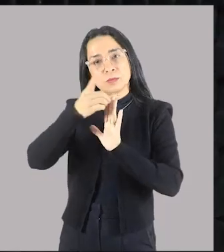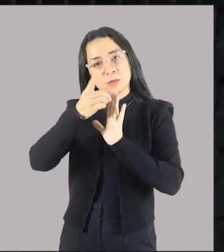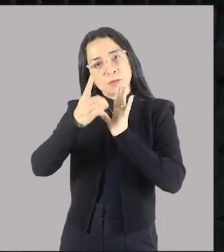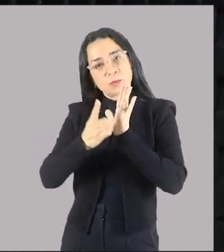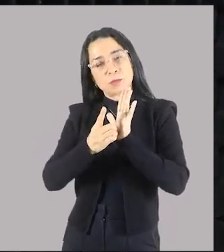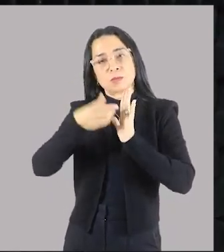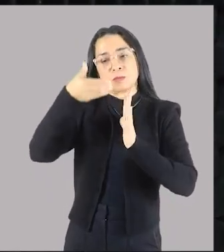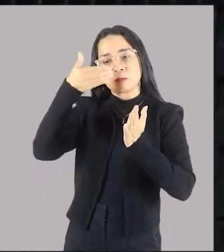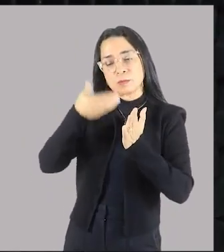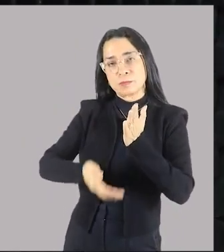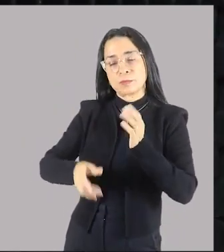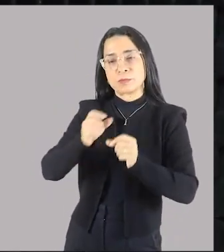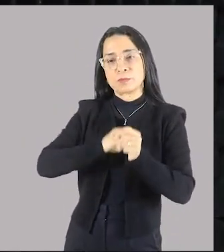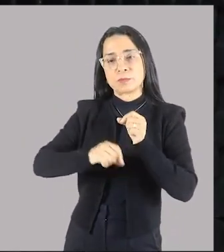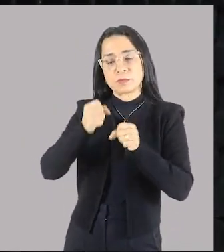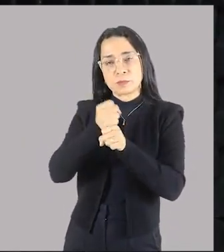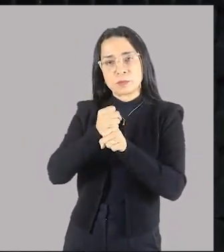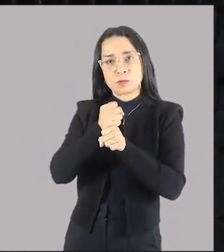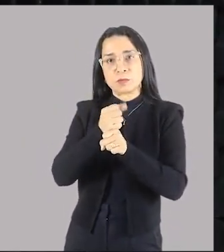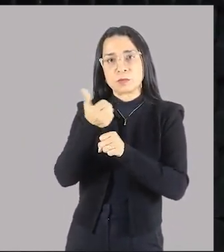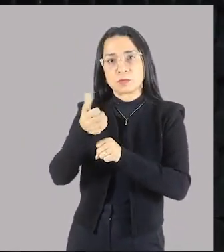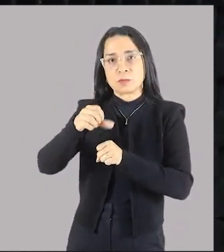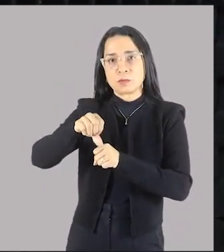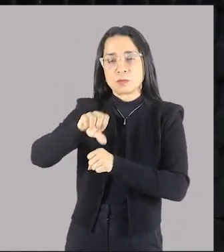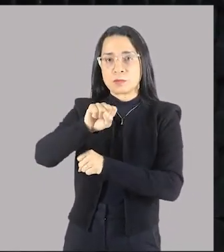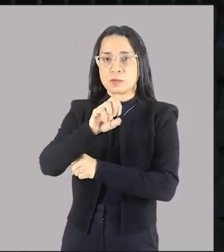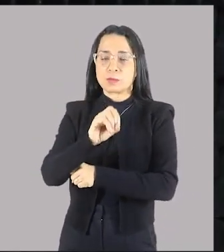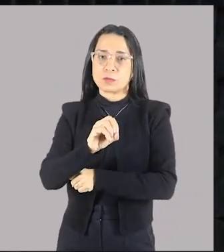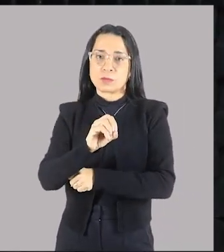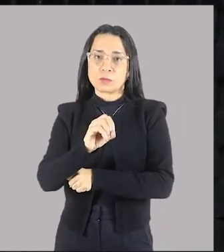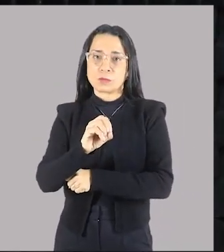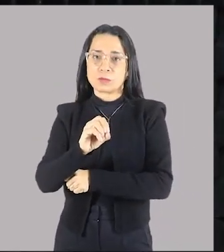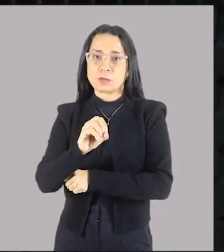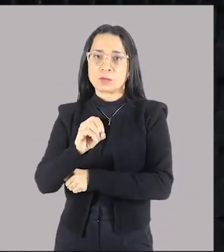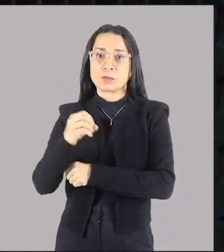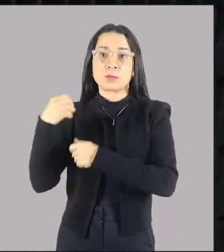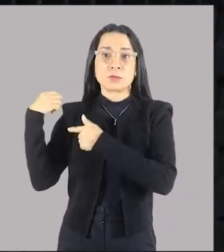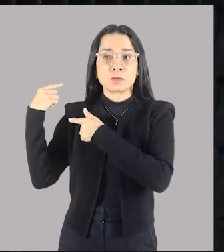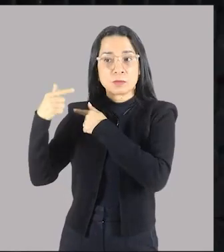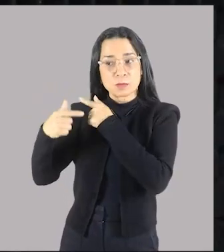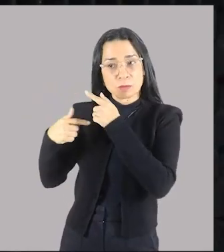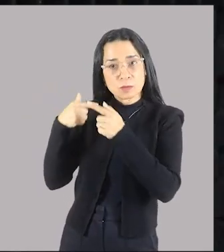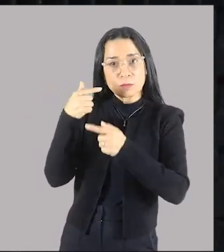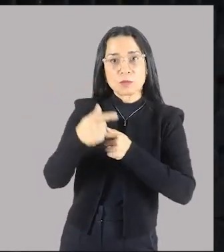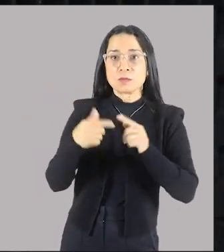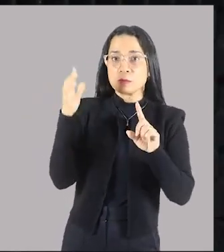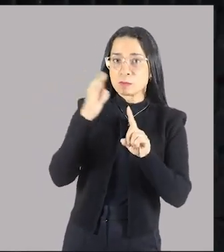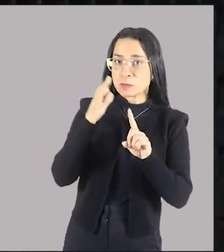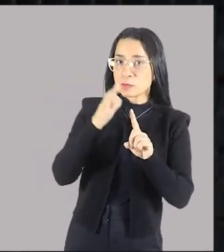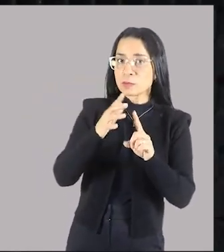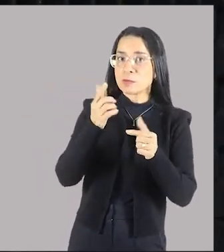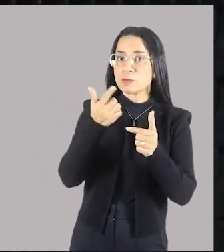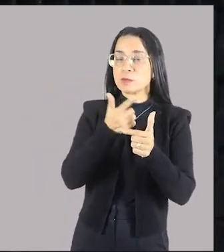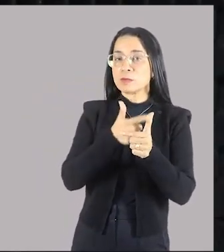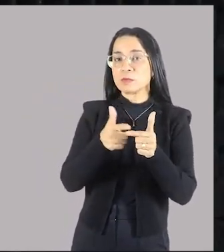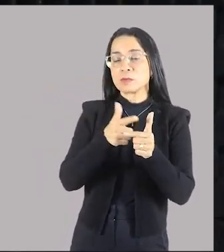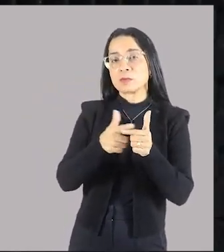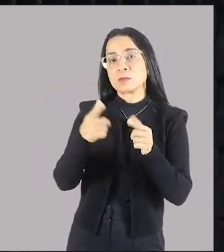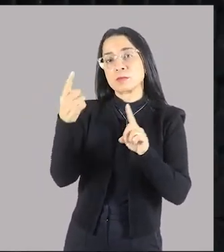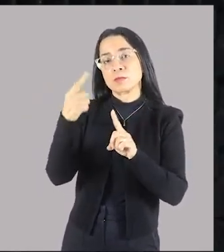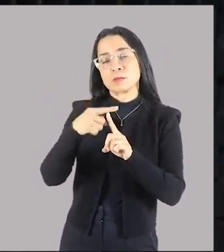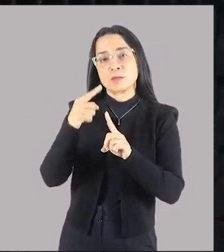anos 80, pela herança que ele vai receber da crise do modelo econômico dos